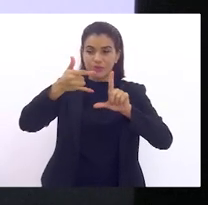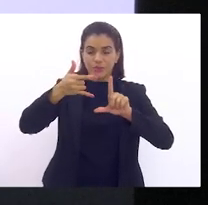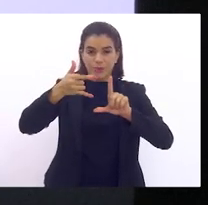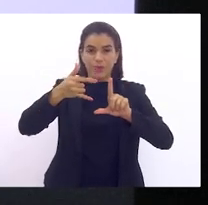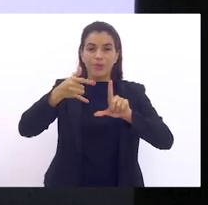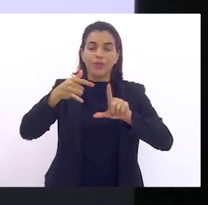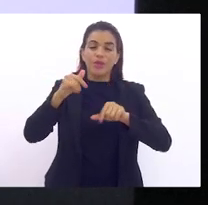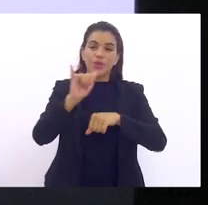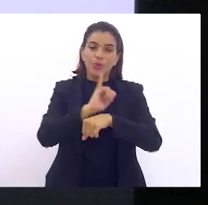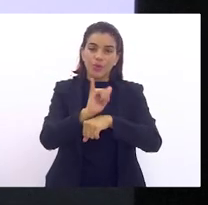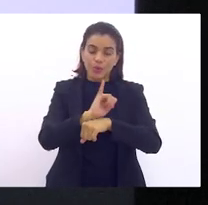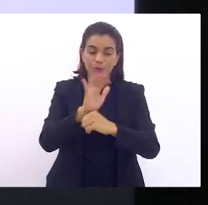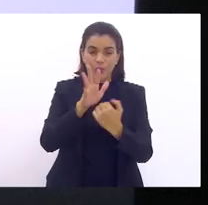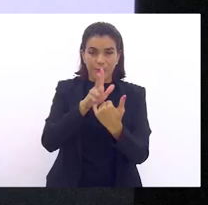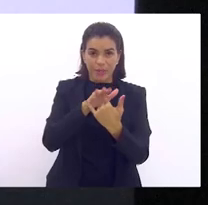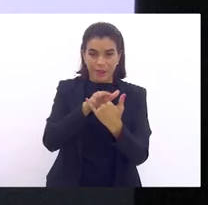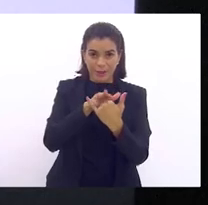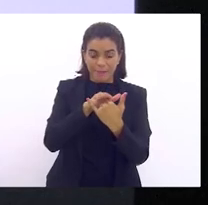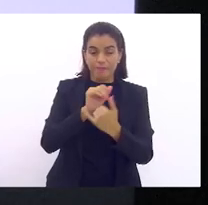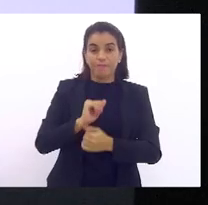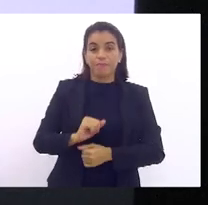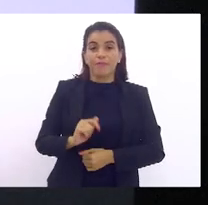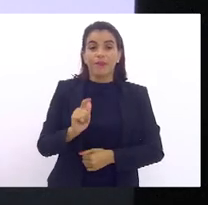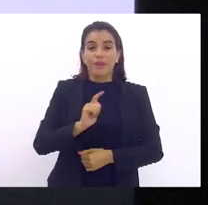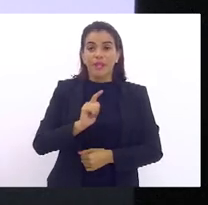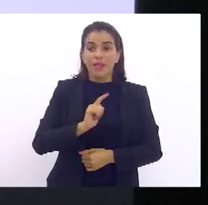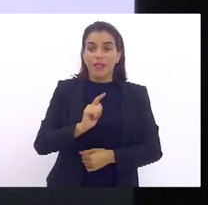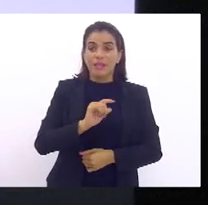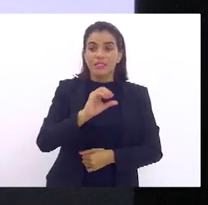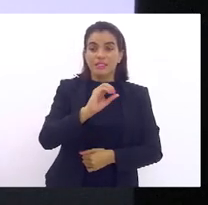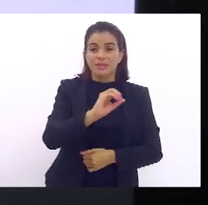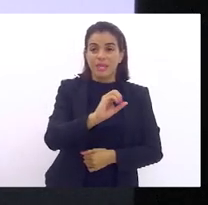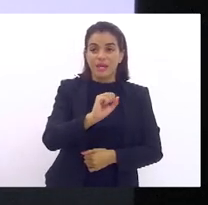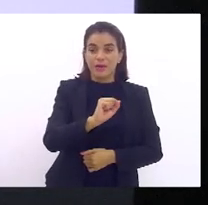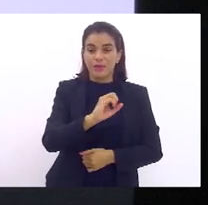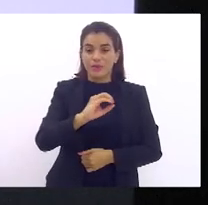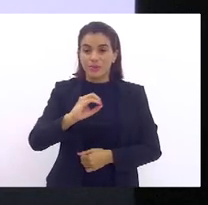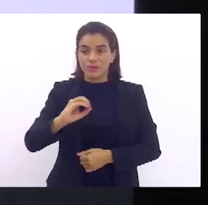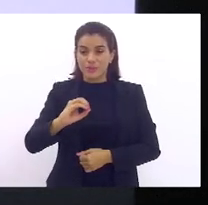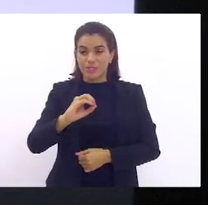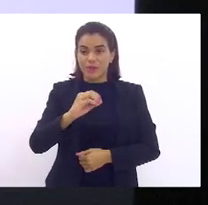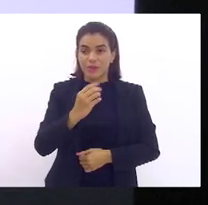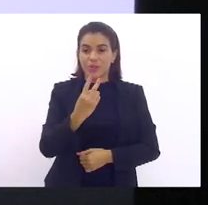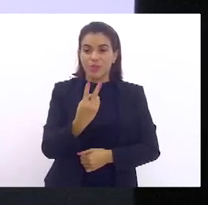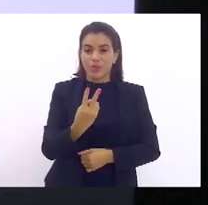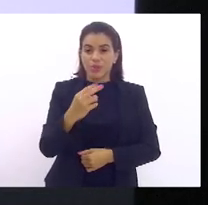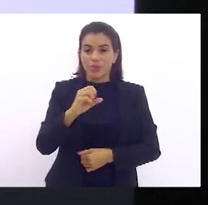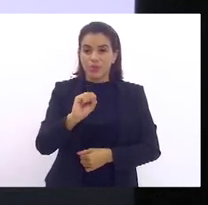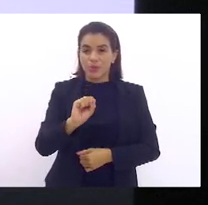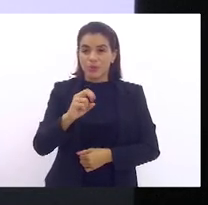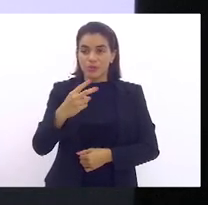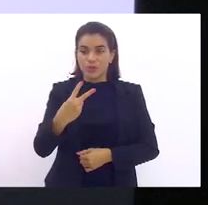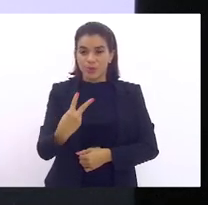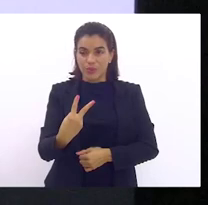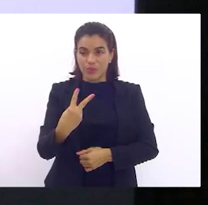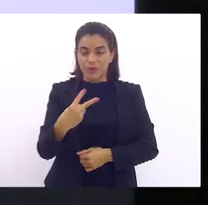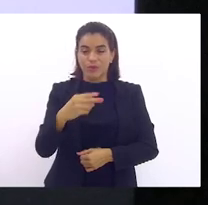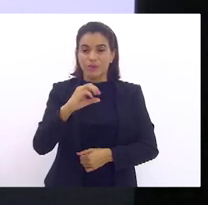é 0800 282 0119 0800